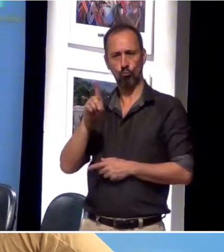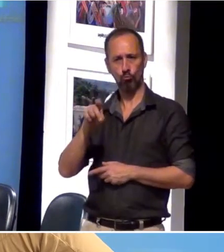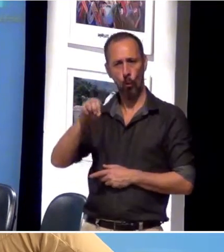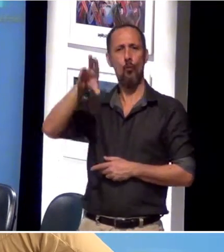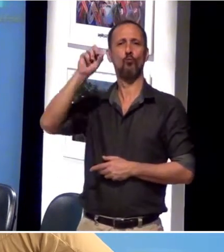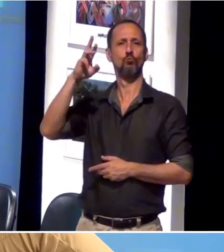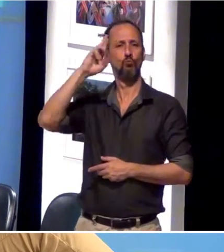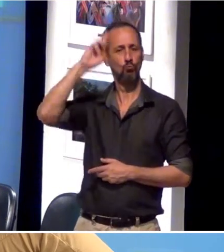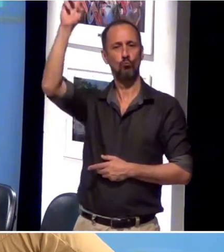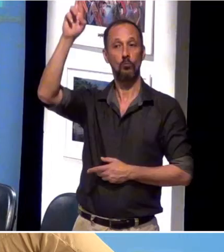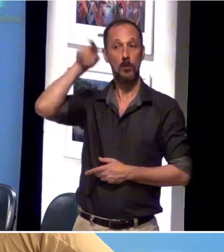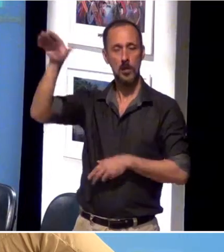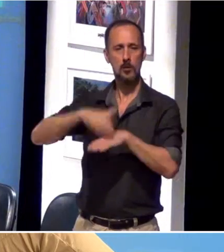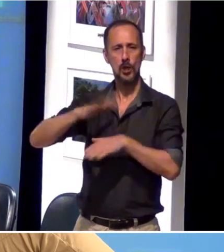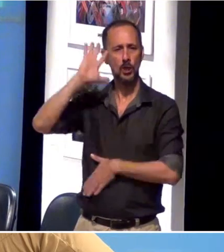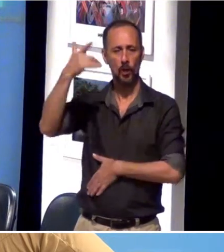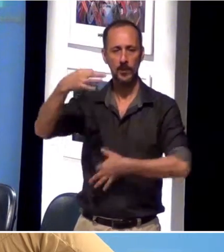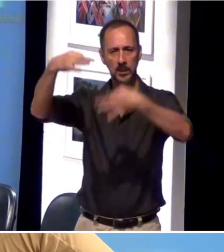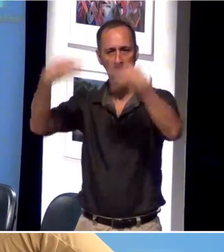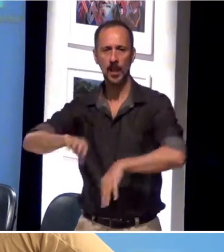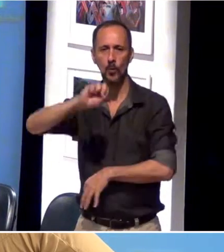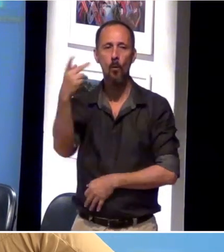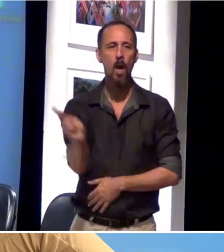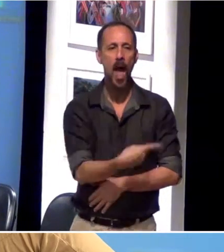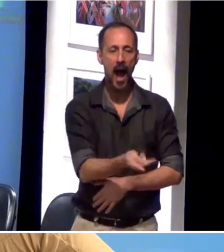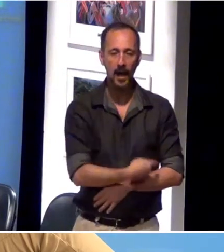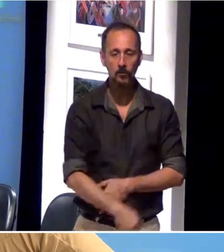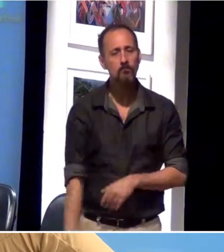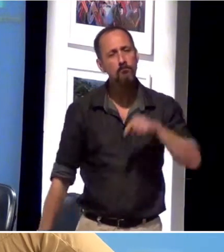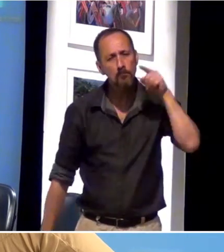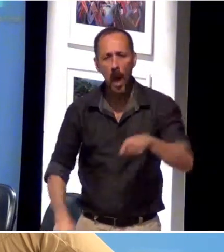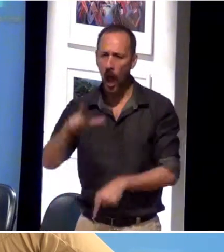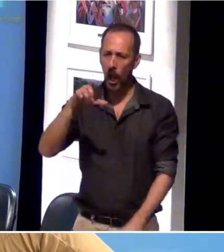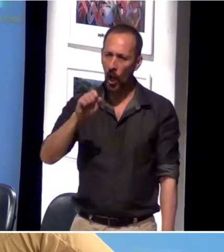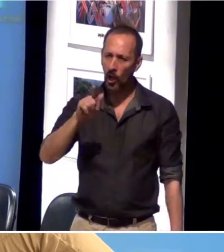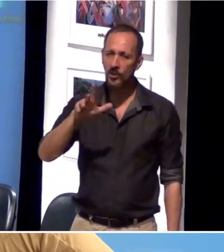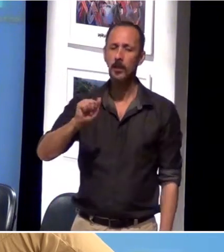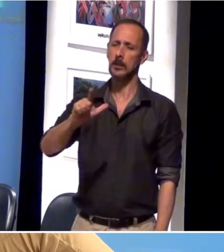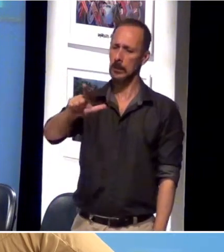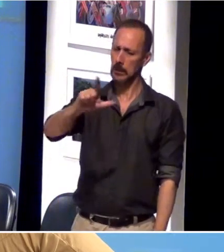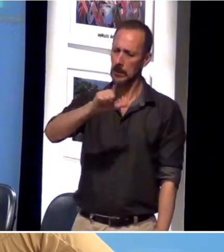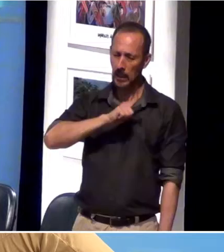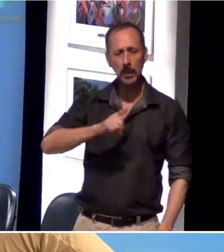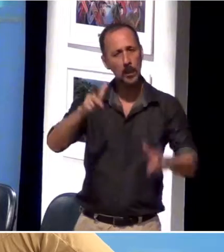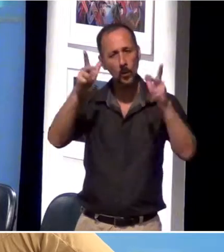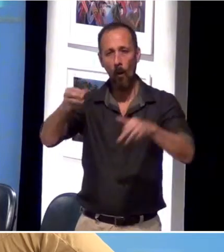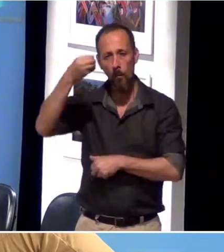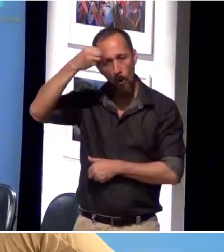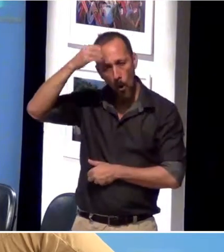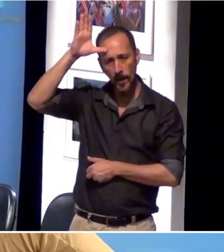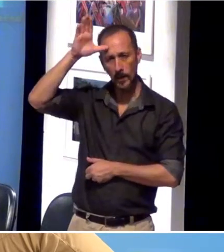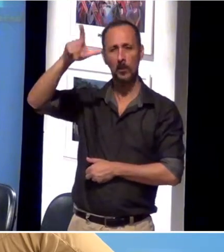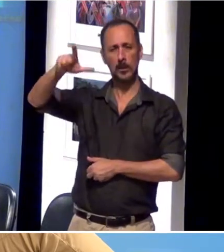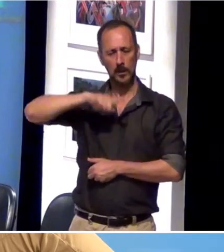errado. Nessa lógica eurocêntrica, a gente vai ter uma hierarquização de conhecimento que